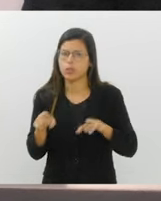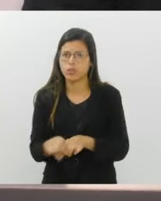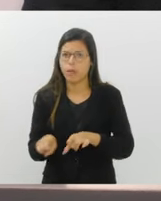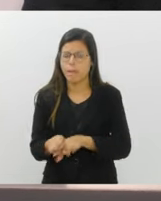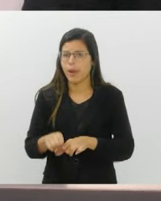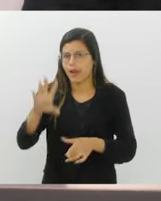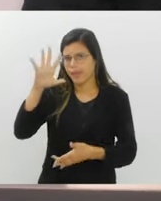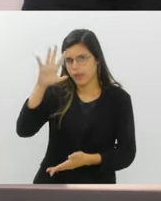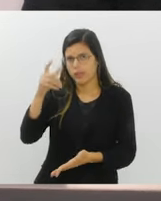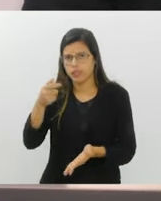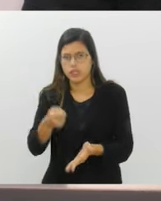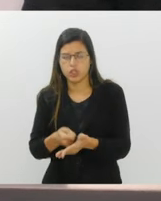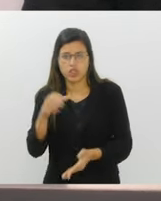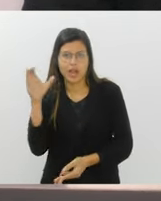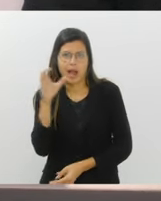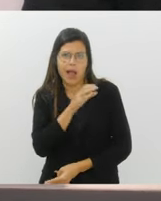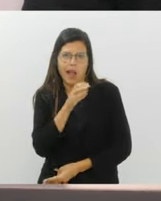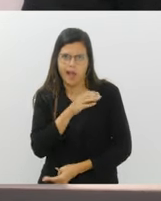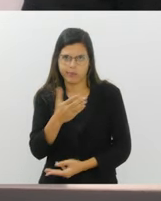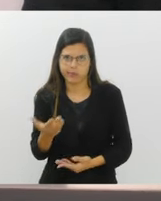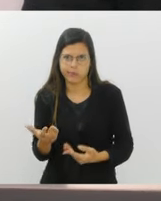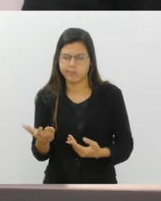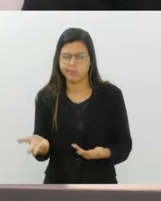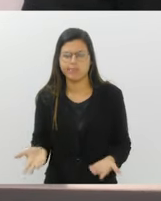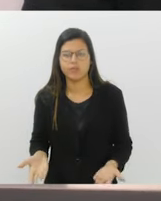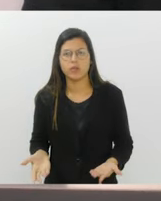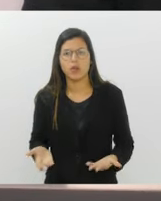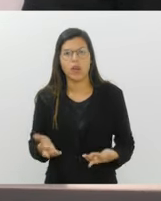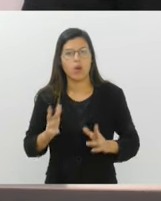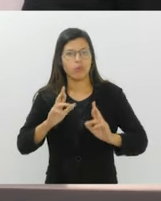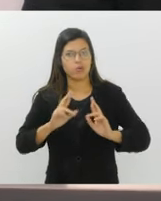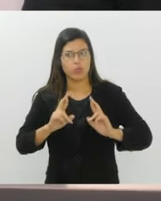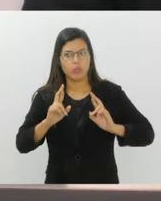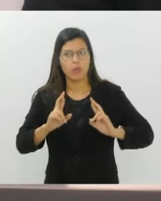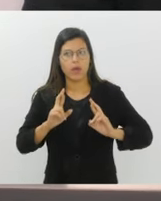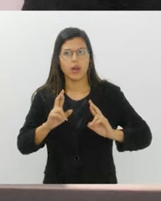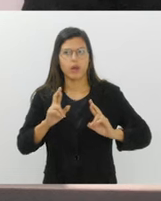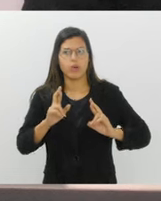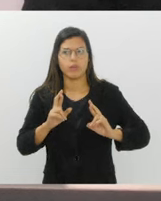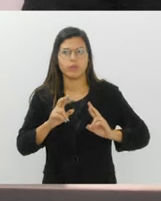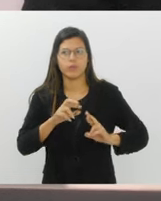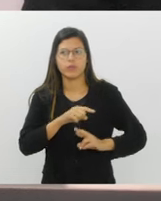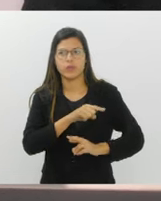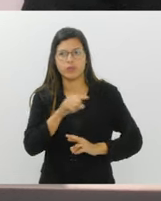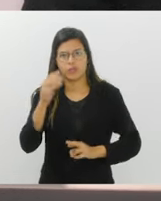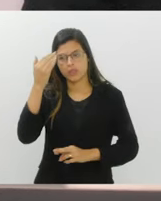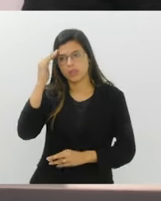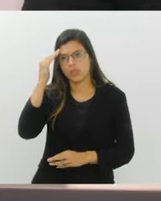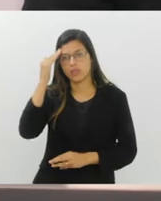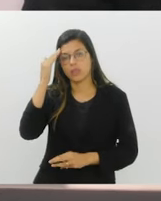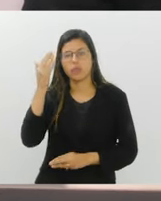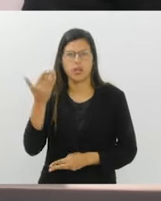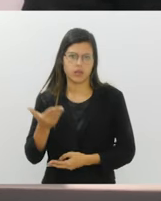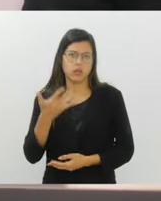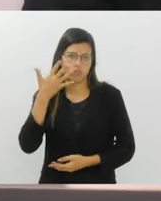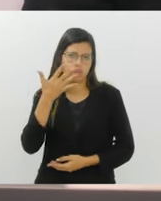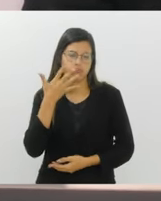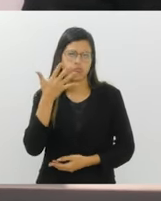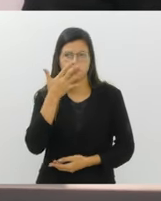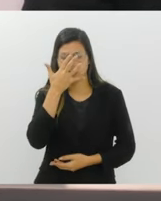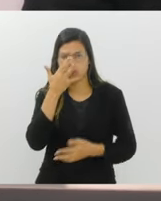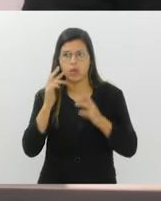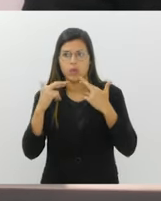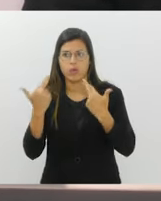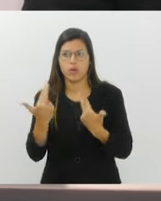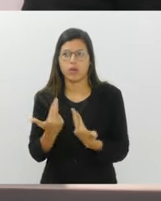decisão precipitada. Então, espero que os senhores entendam essa minha parte aqui na reunião. Para vocês